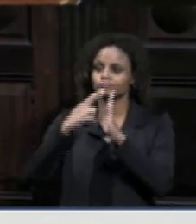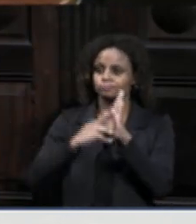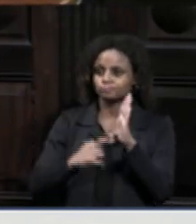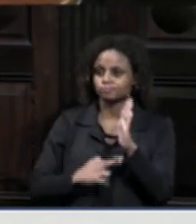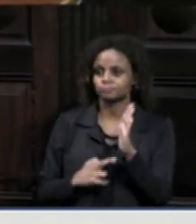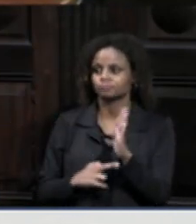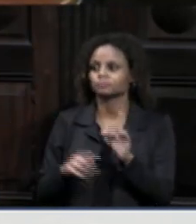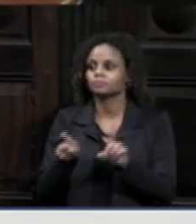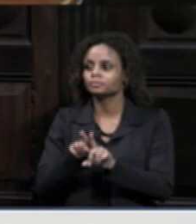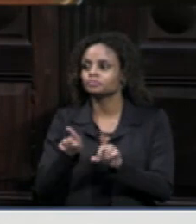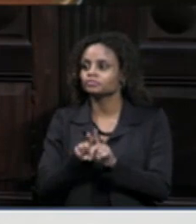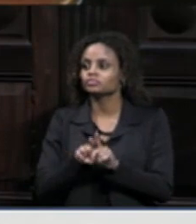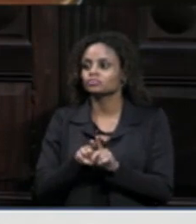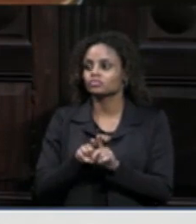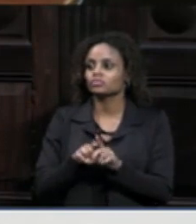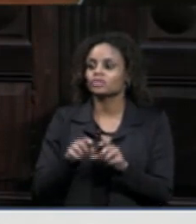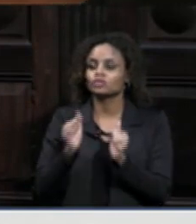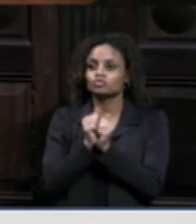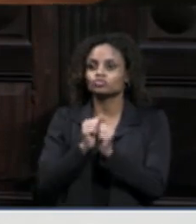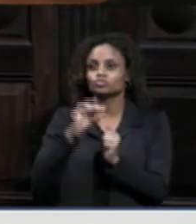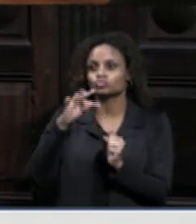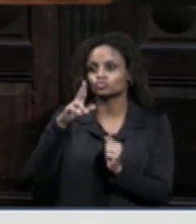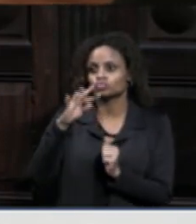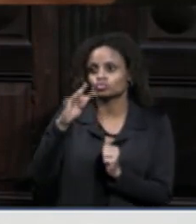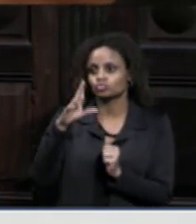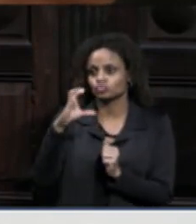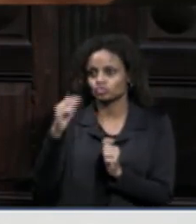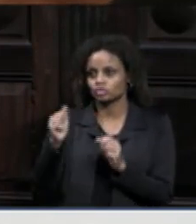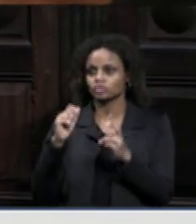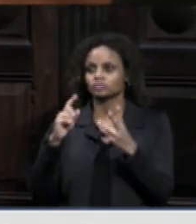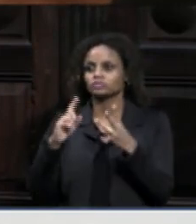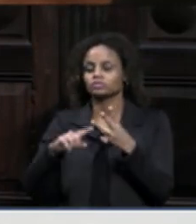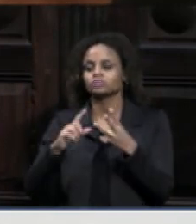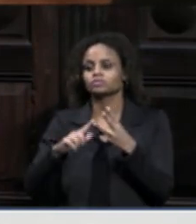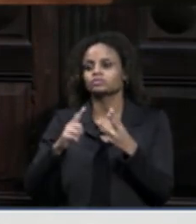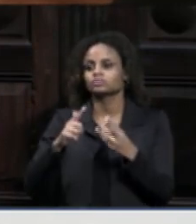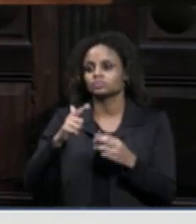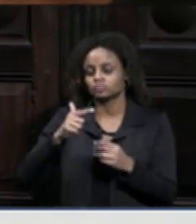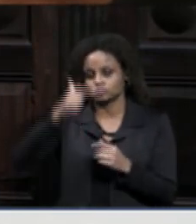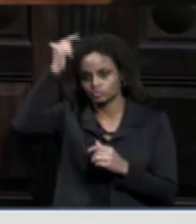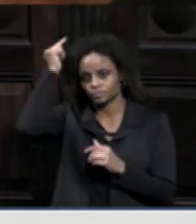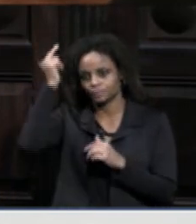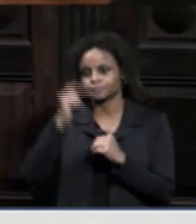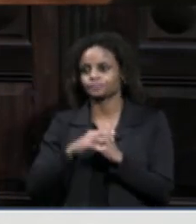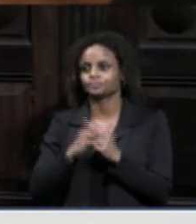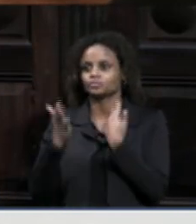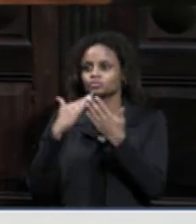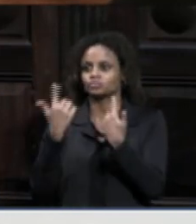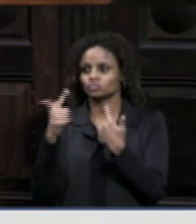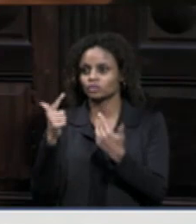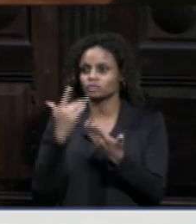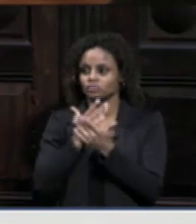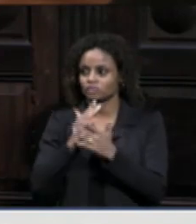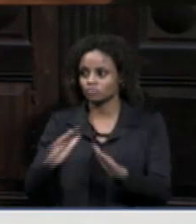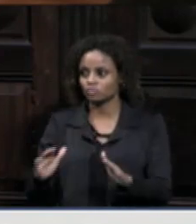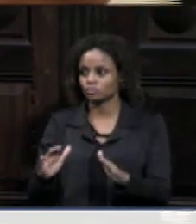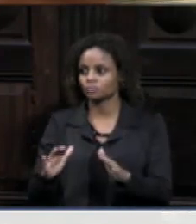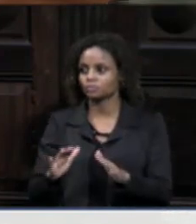Bittencourt, Anderson Nogueira, Gustavo Tutuca e Luiz Paulo. Em discussão. Não havendo ninguém queira discutir, encerrada a discussão.